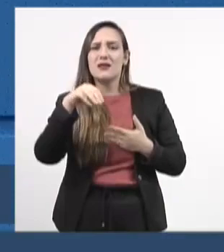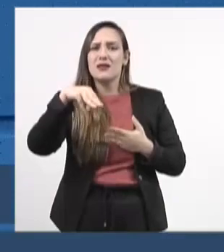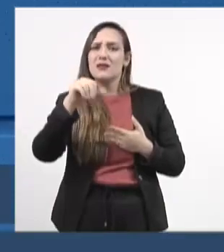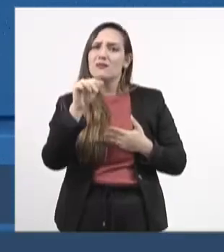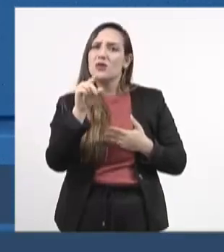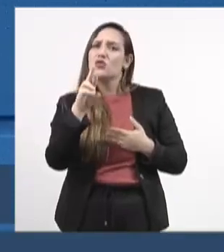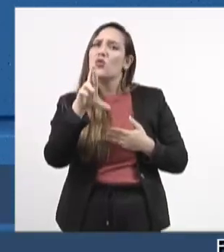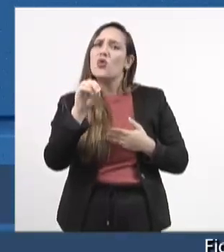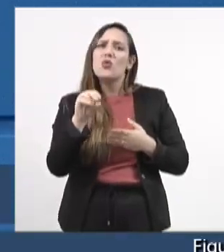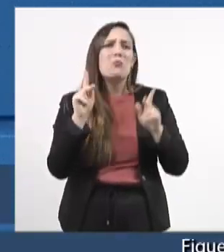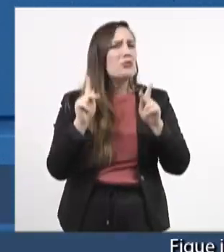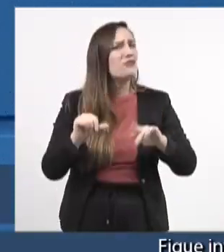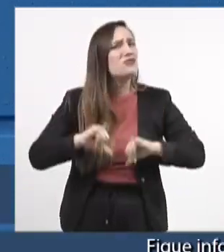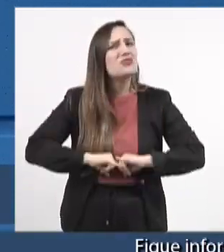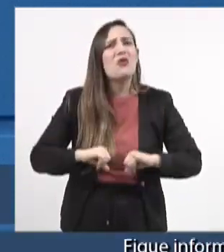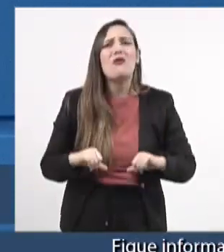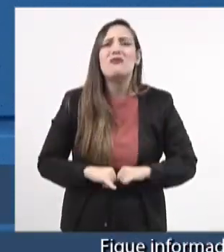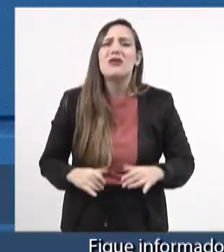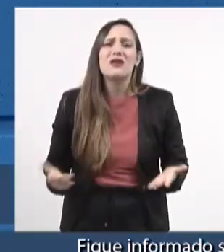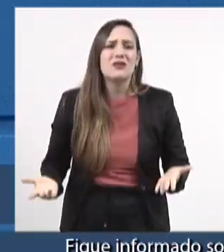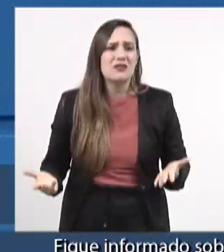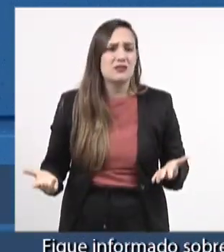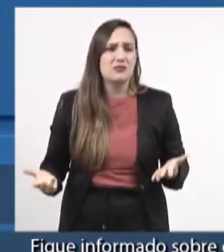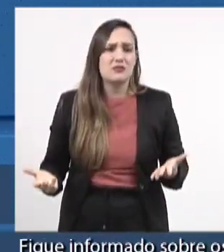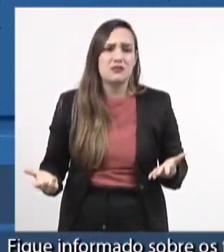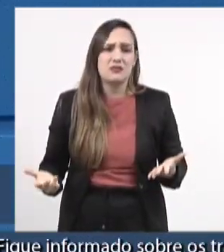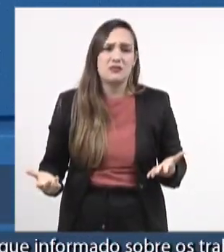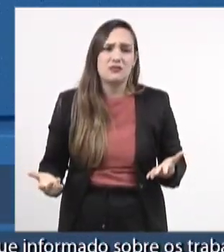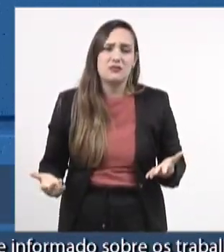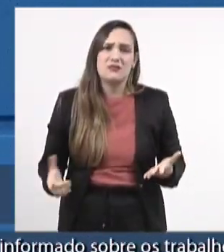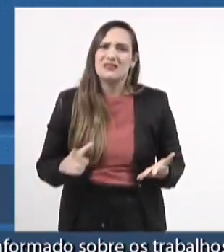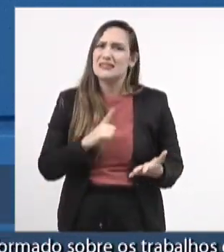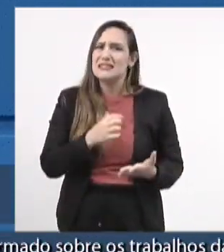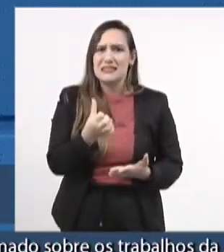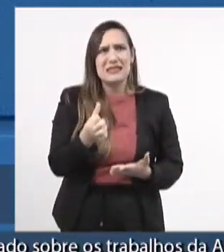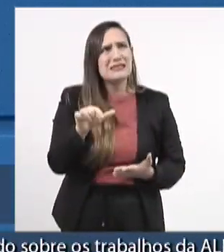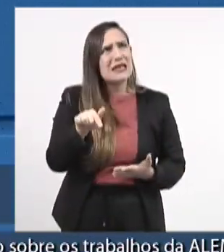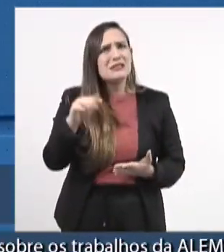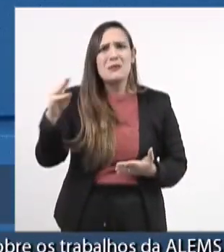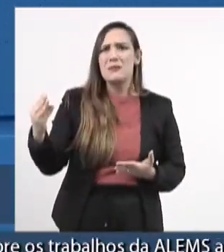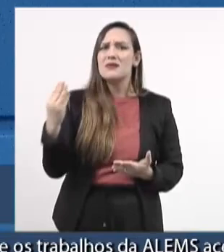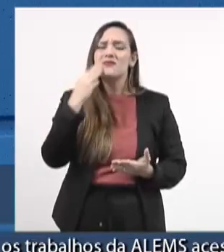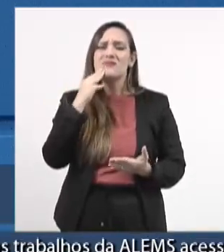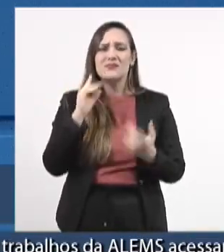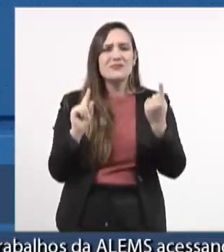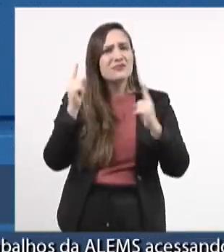dele, porque se não massacrasse, não tinha no Brasil 6, 7 milhões de